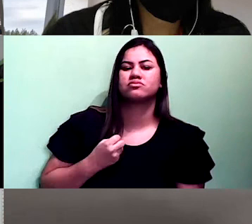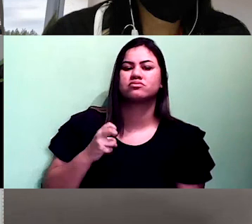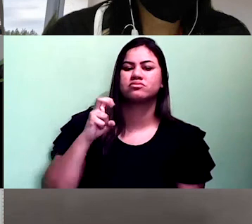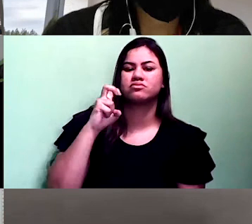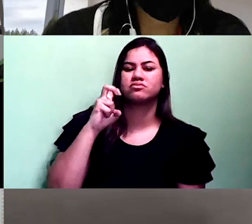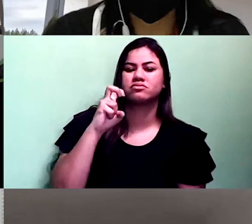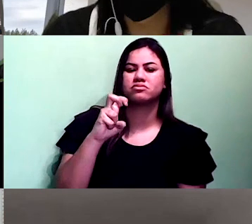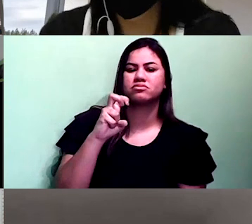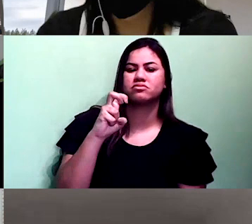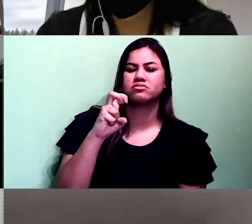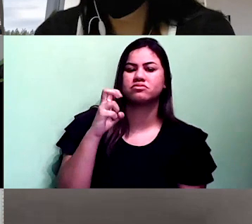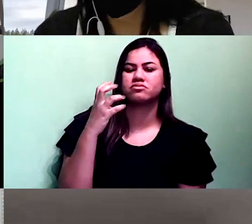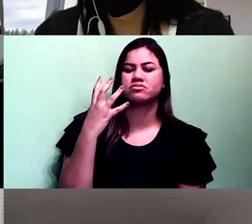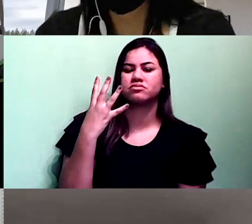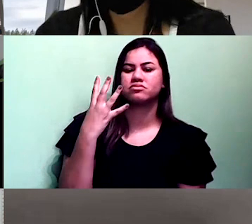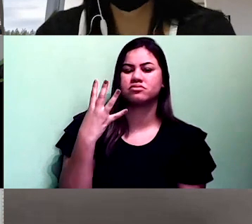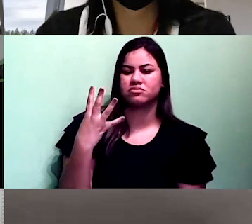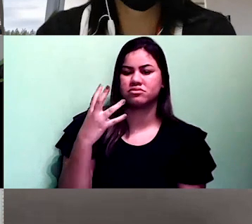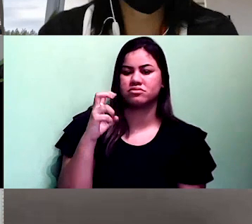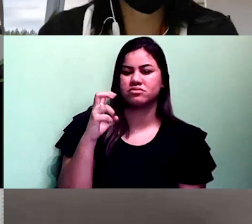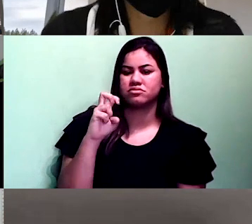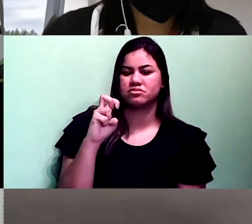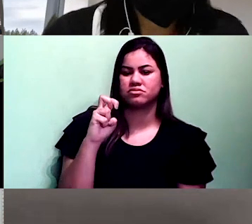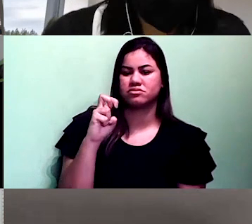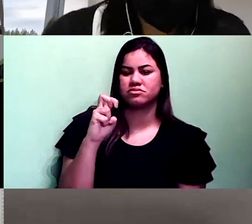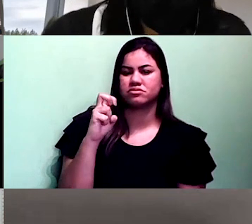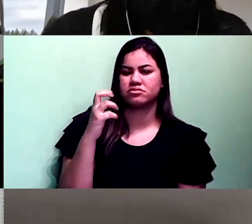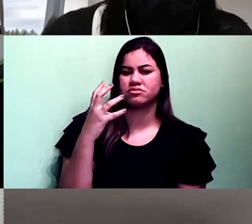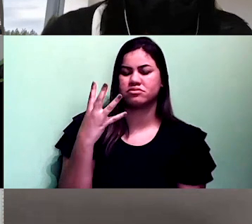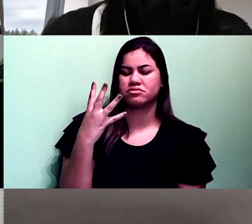54.